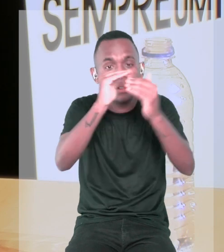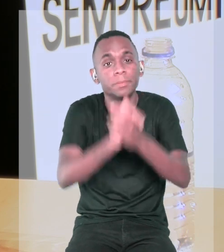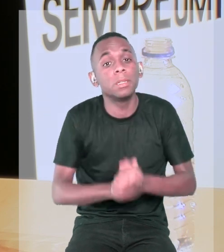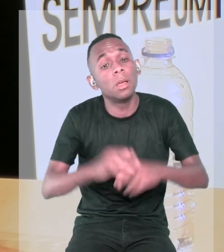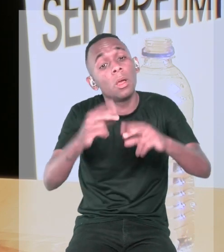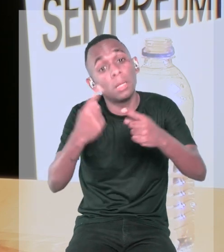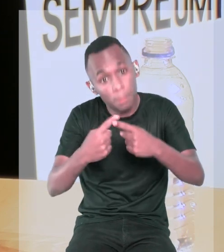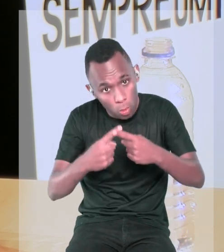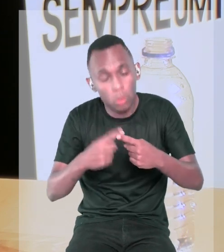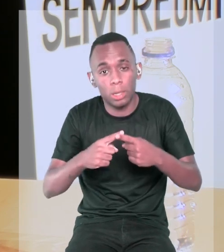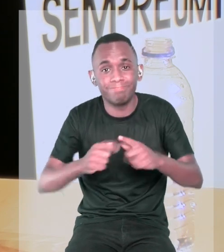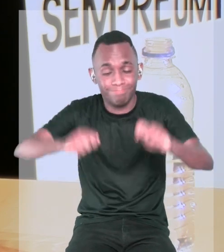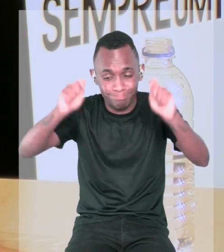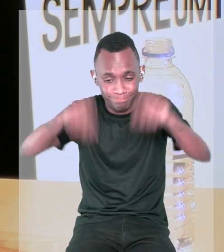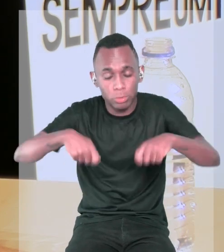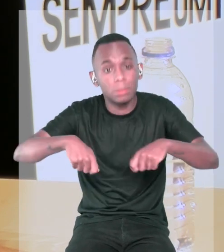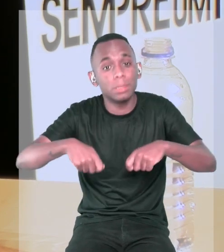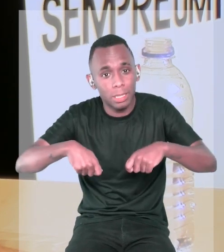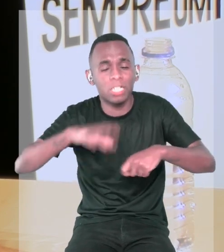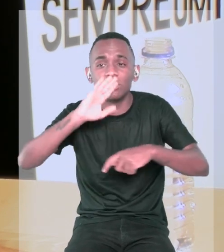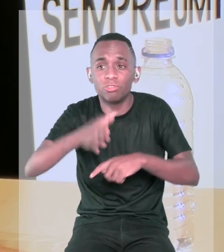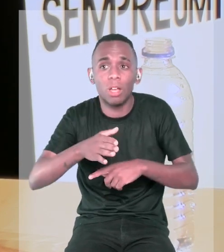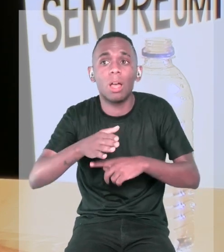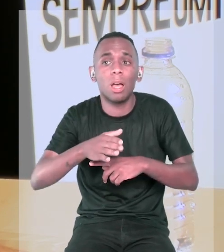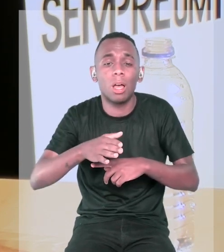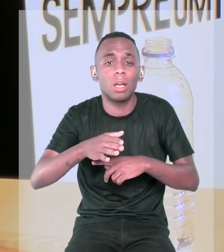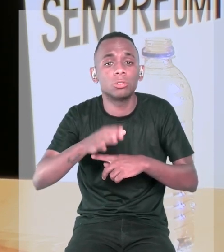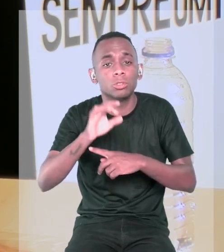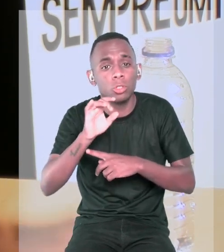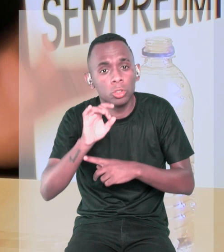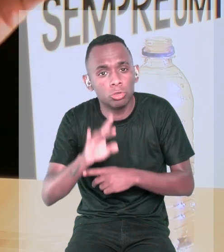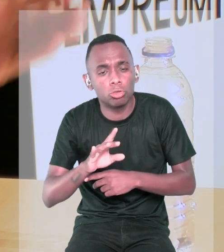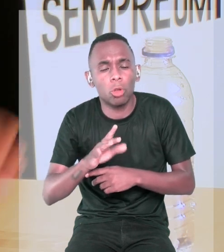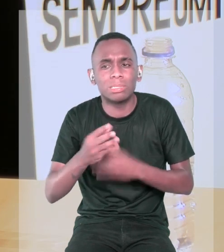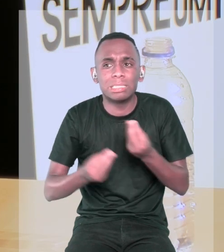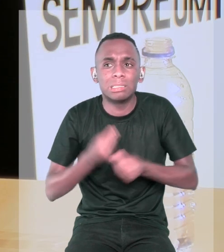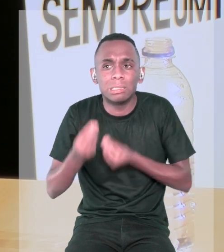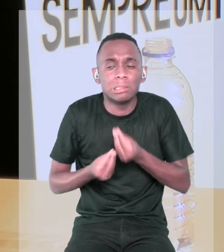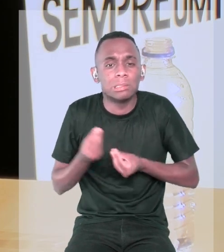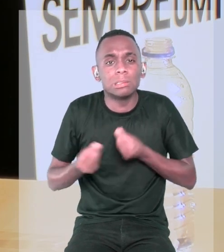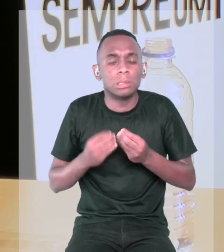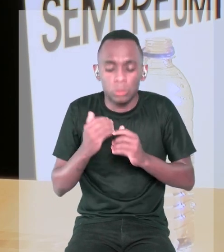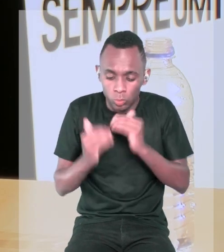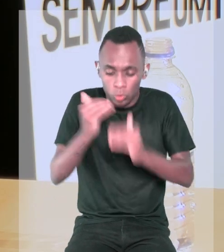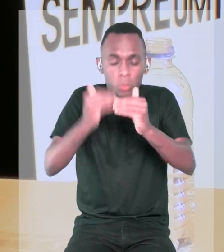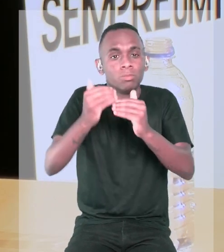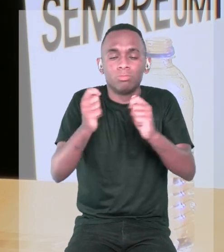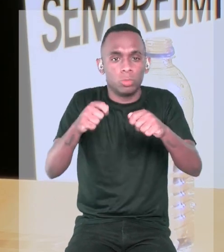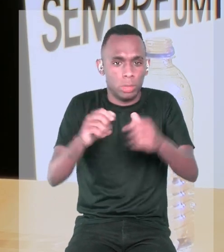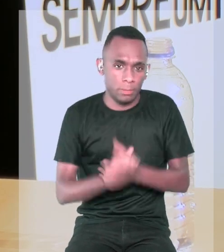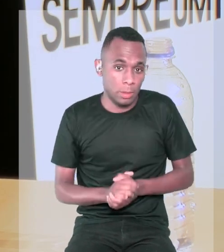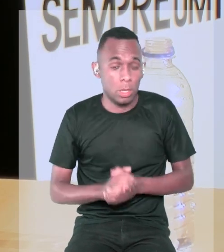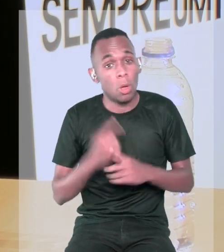apenas em potência que não se atualiza. Uma vez que, como disse Shakespeare em Romeu e